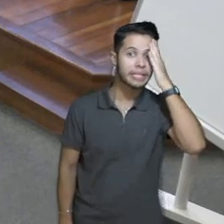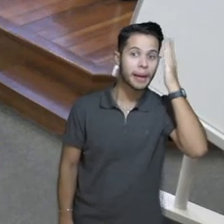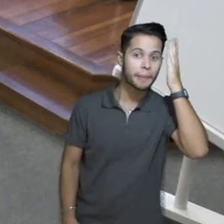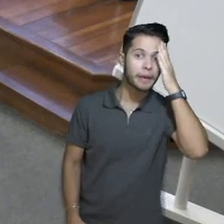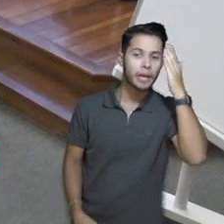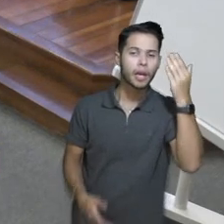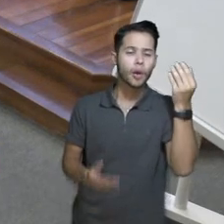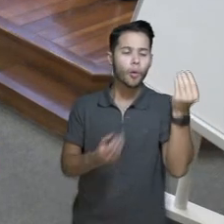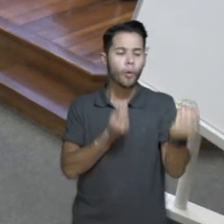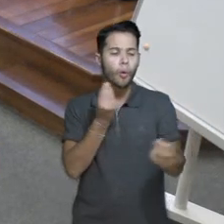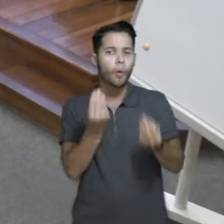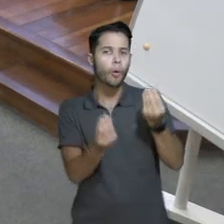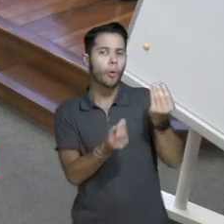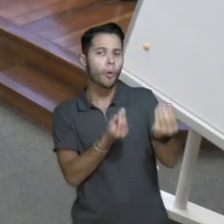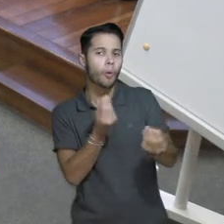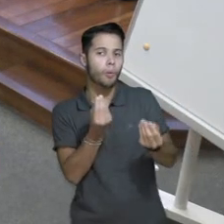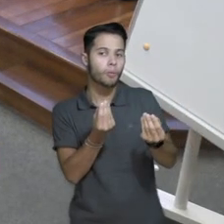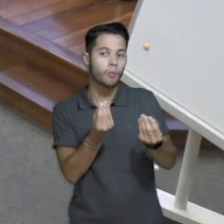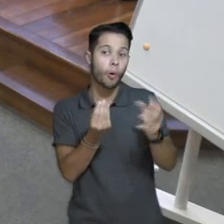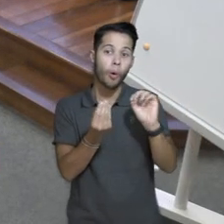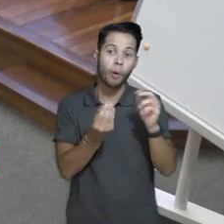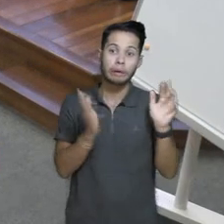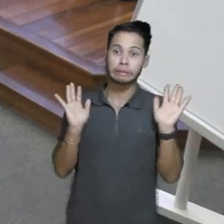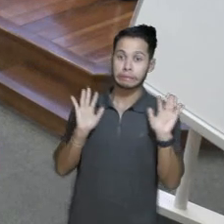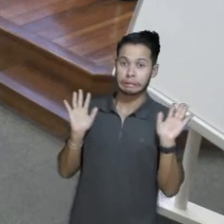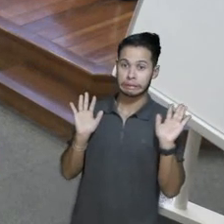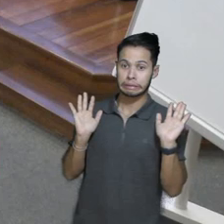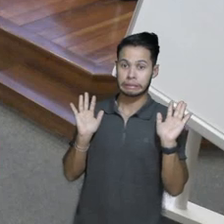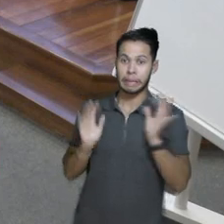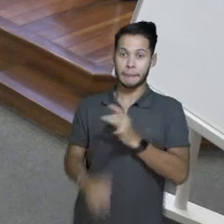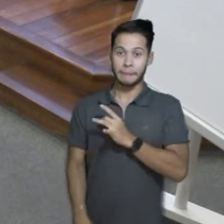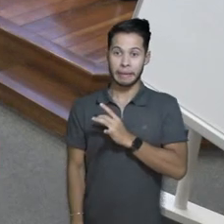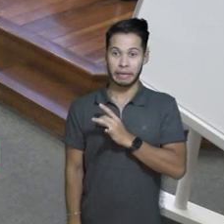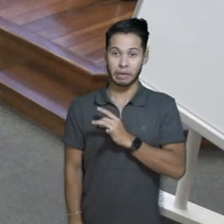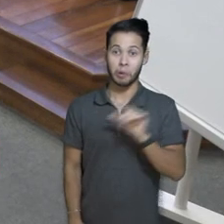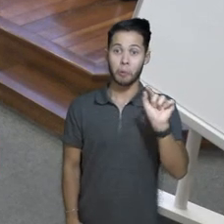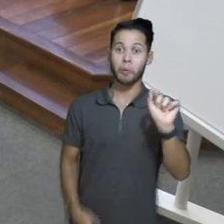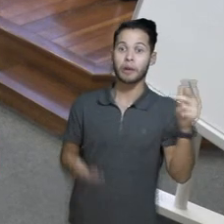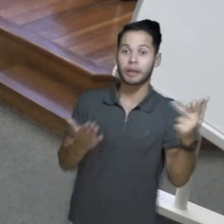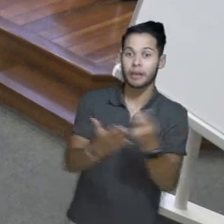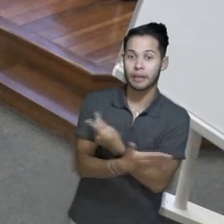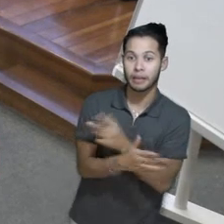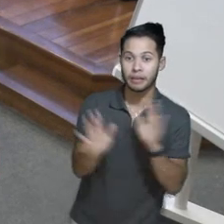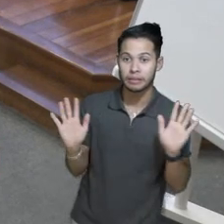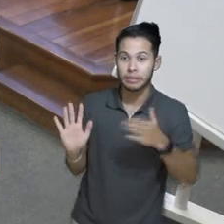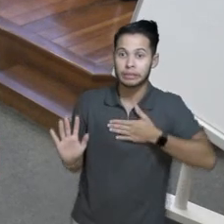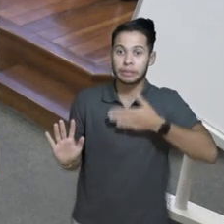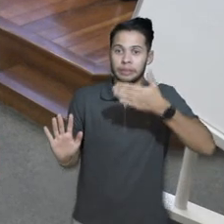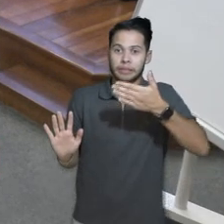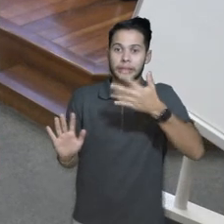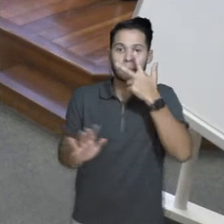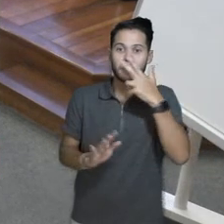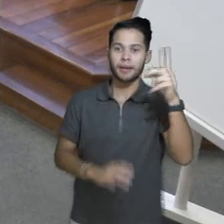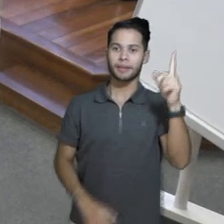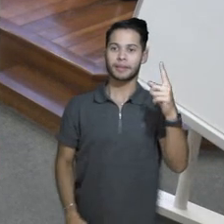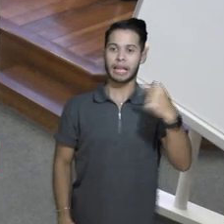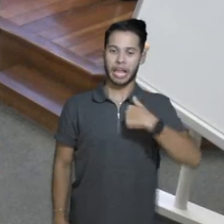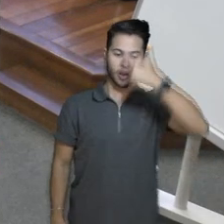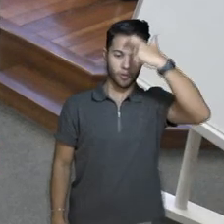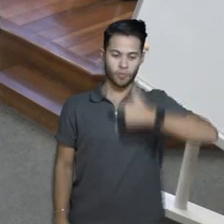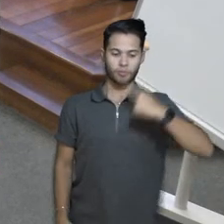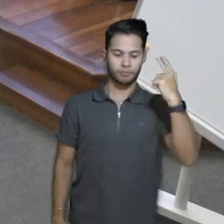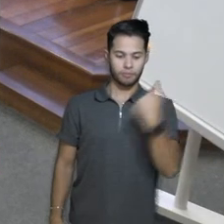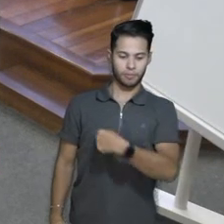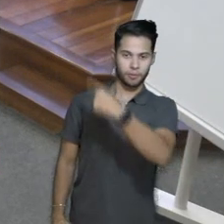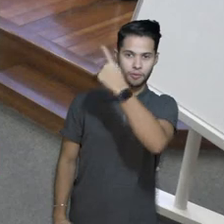né que meio assustados aliás em saber o que que tá acontecendo e acabam se anulando por que que eu tô